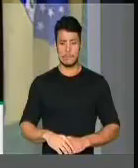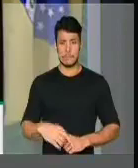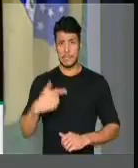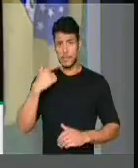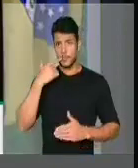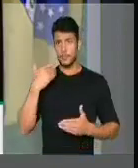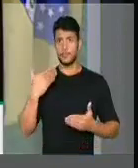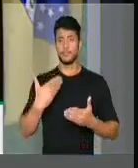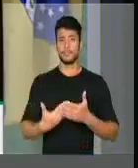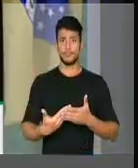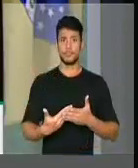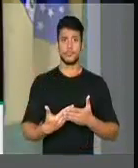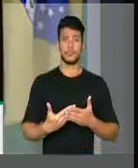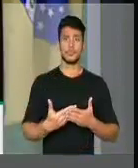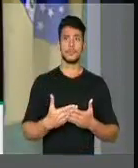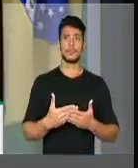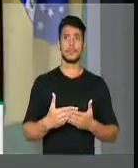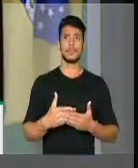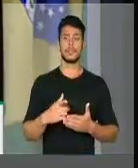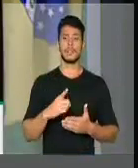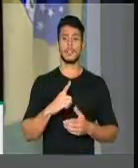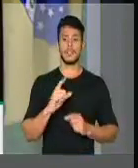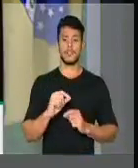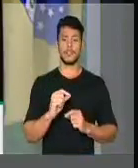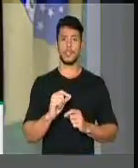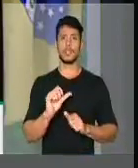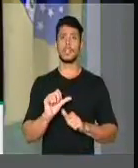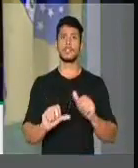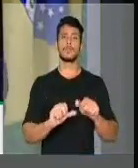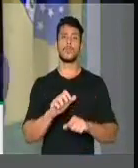concurso de auditor da Receita Federal,